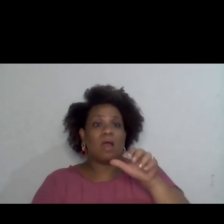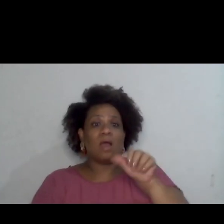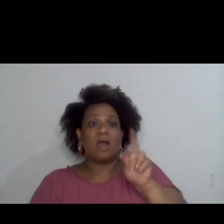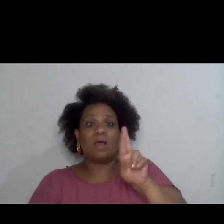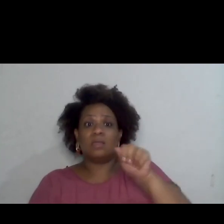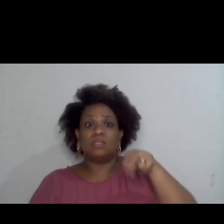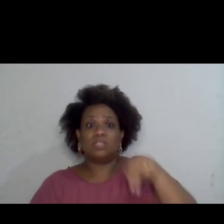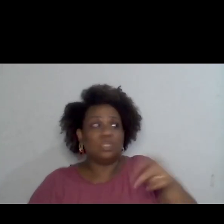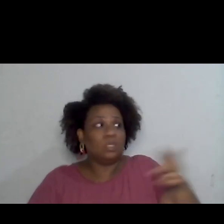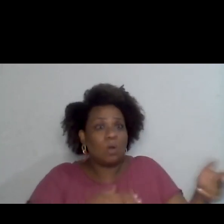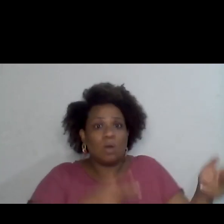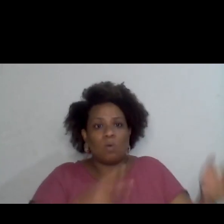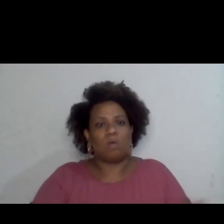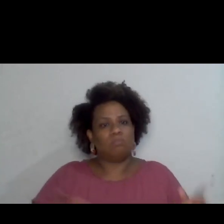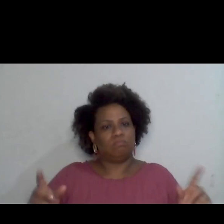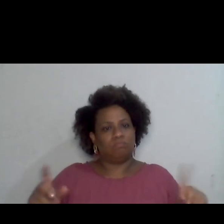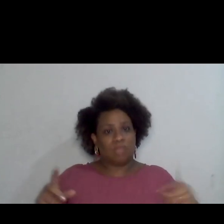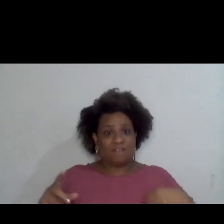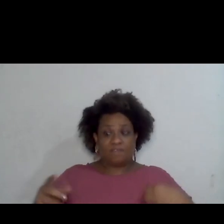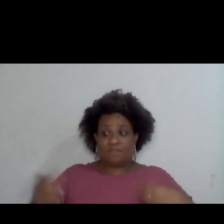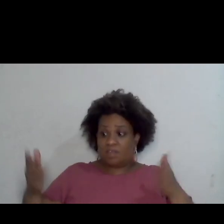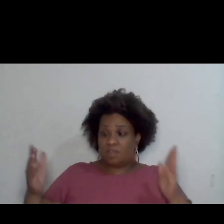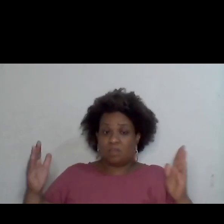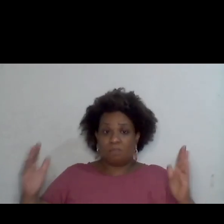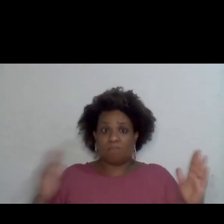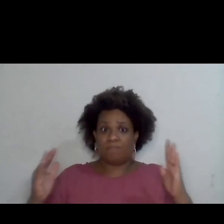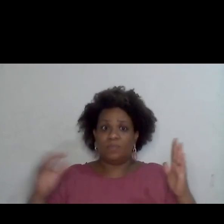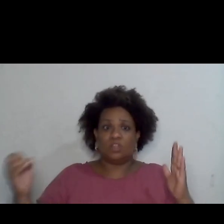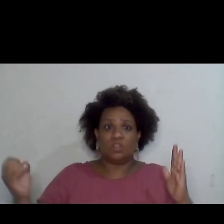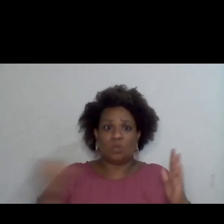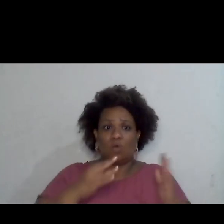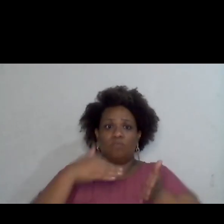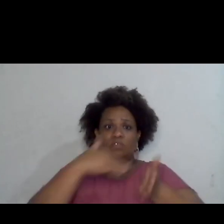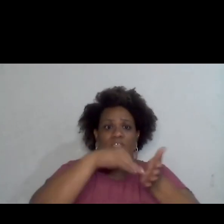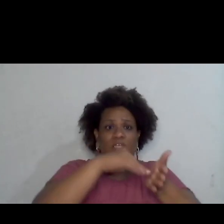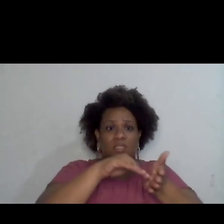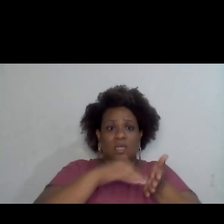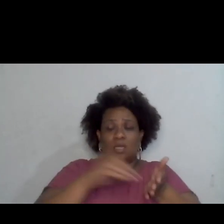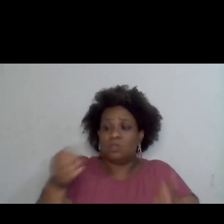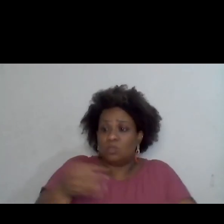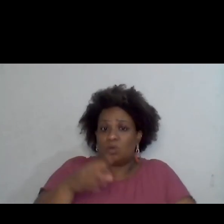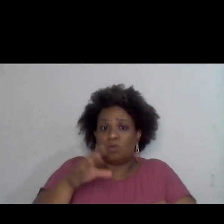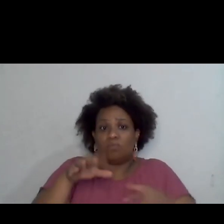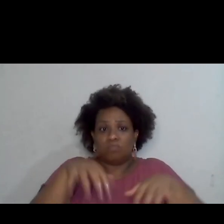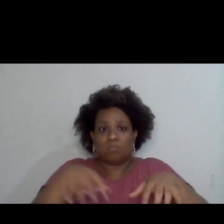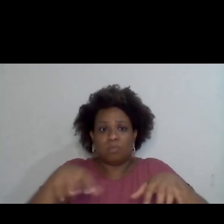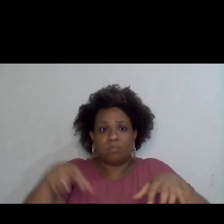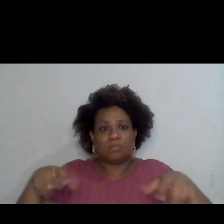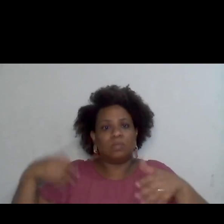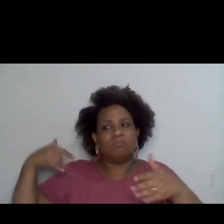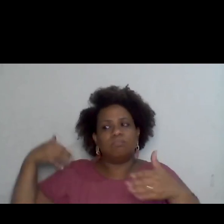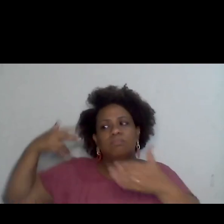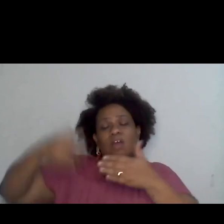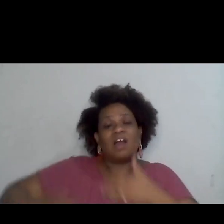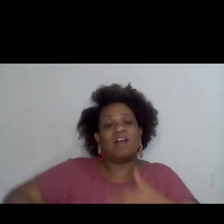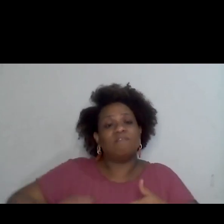Então, estamos aqui, numa nova gestão, com um novo secretário que traz uma trajetória diferente, que é